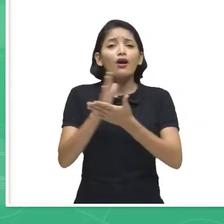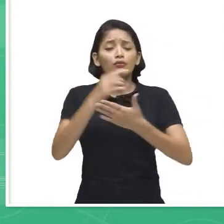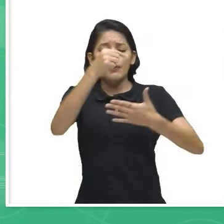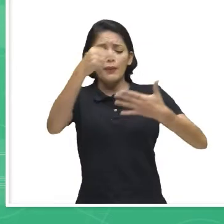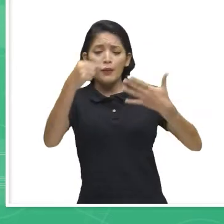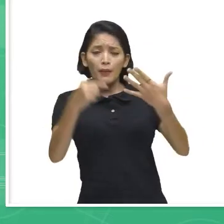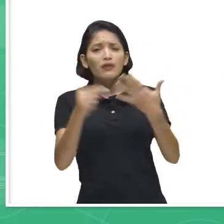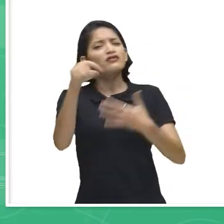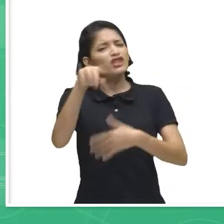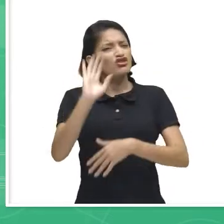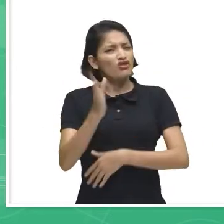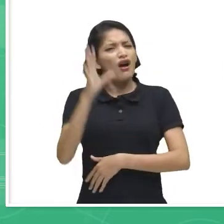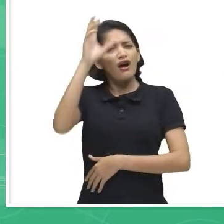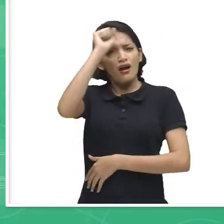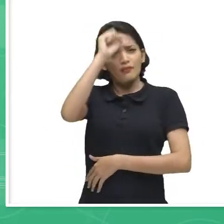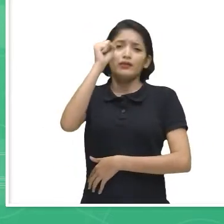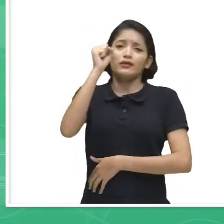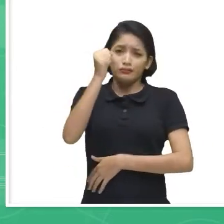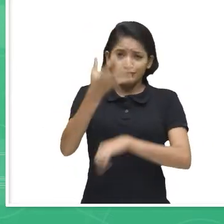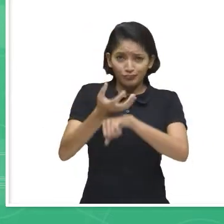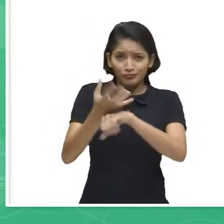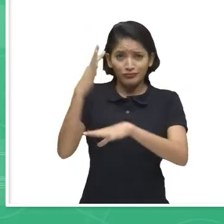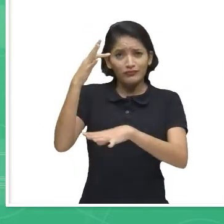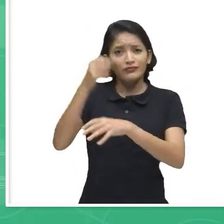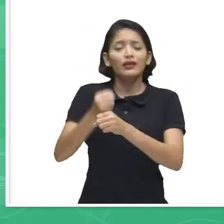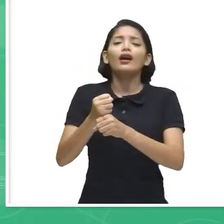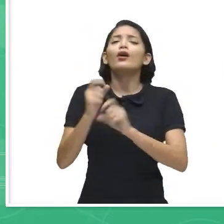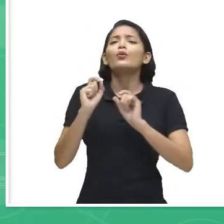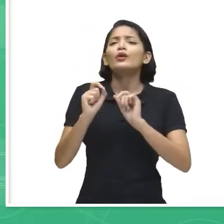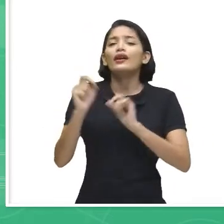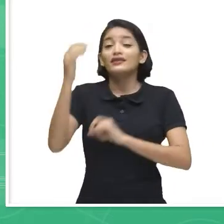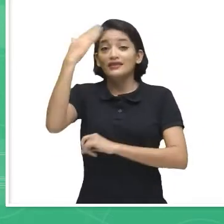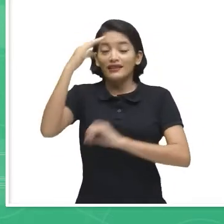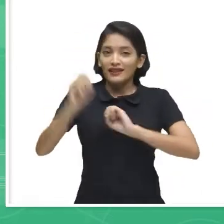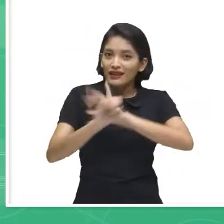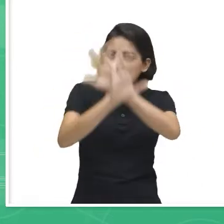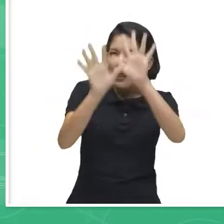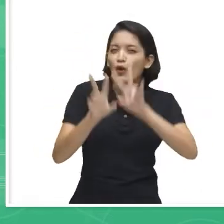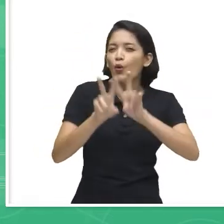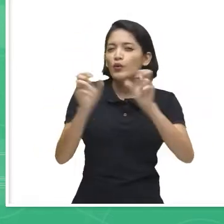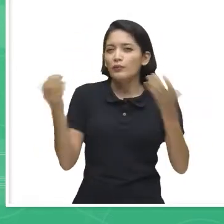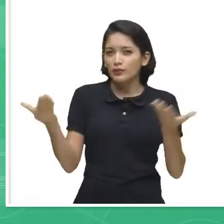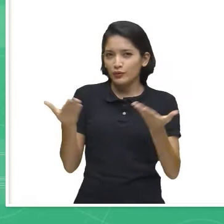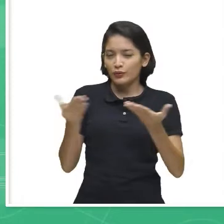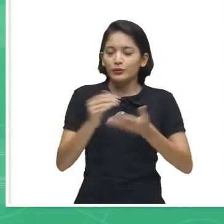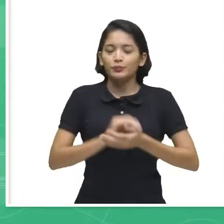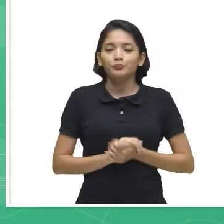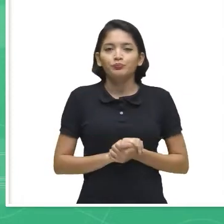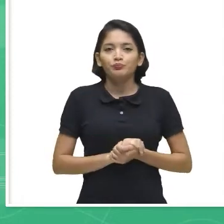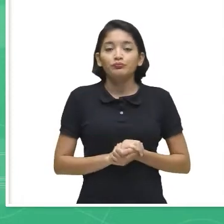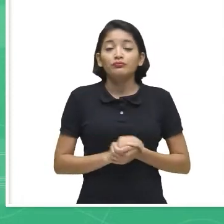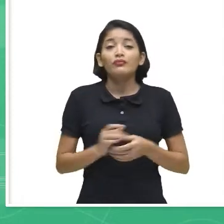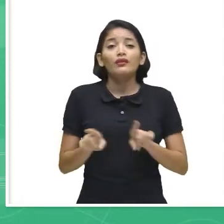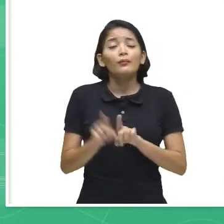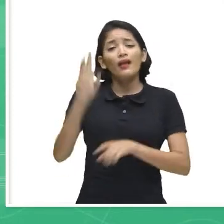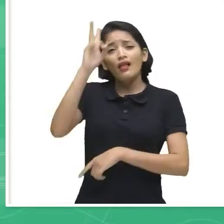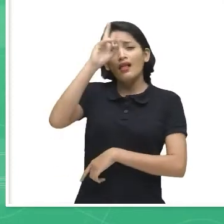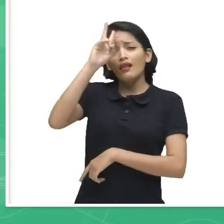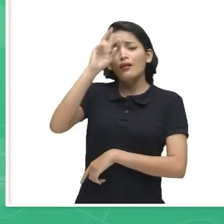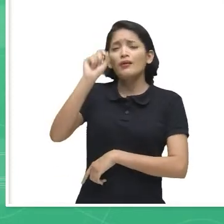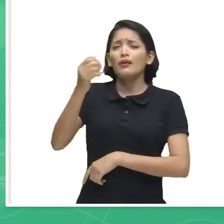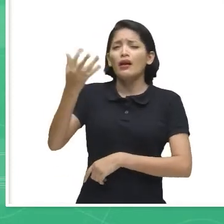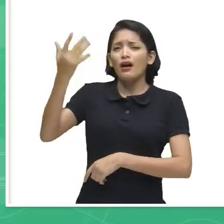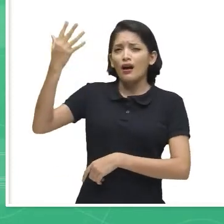você já aprendeu em física para ajudar você a entender esse conteúdo de hoje. Nós vamos relembrar lá da